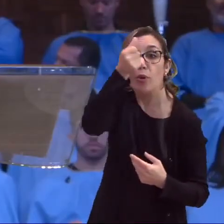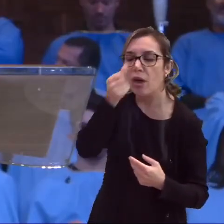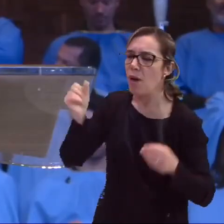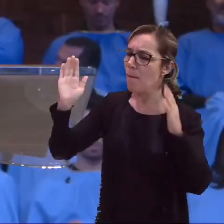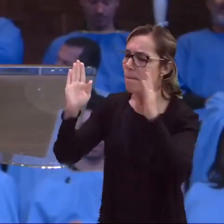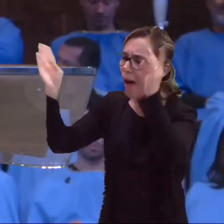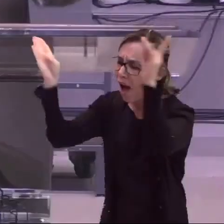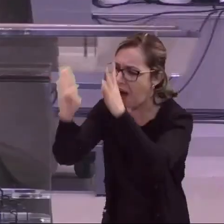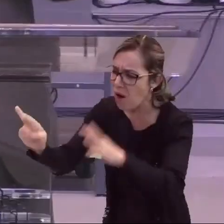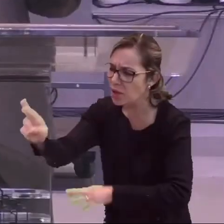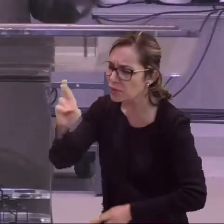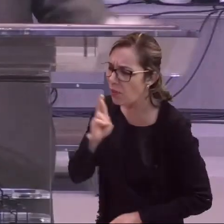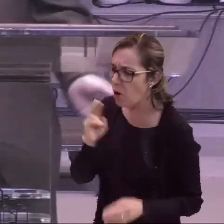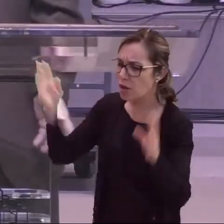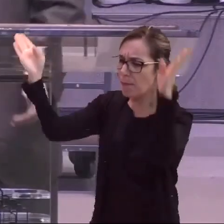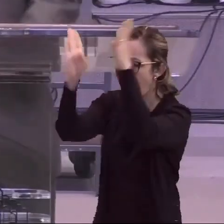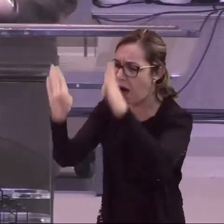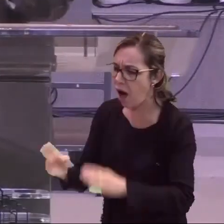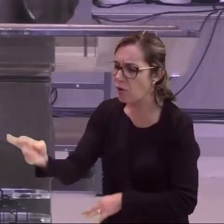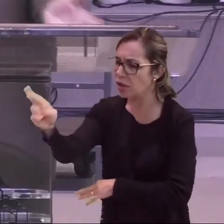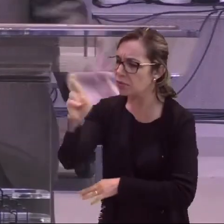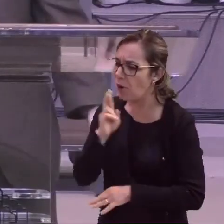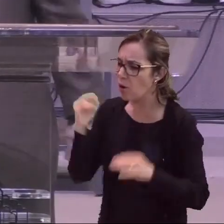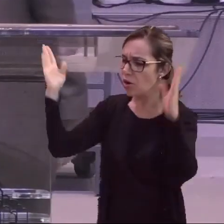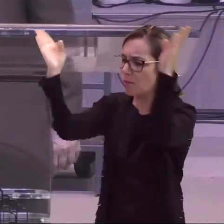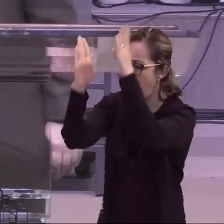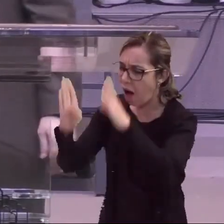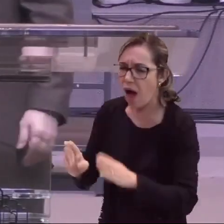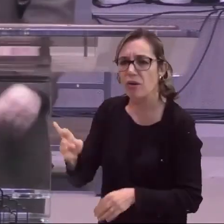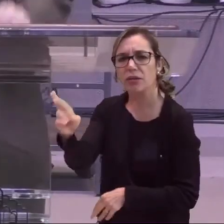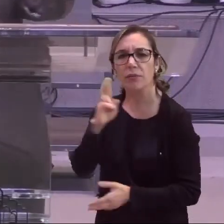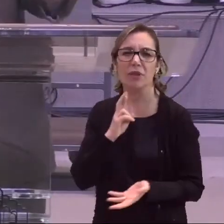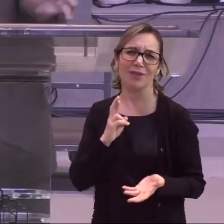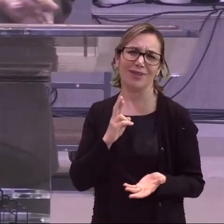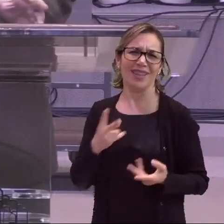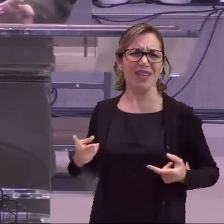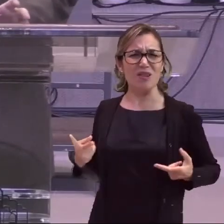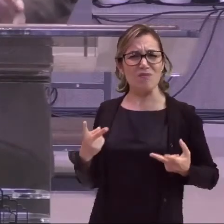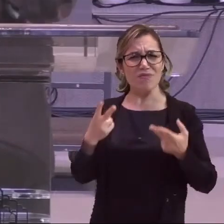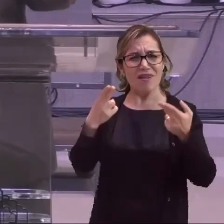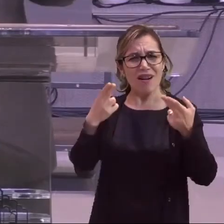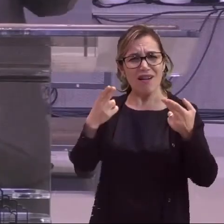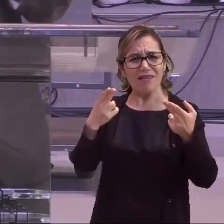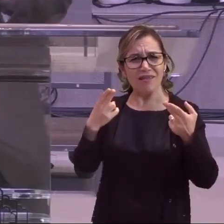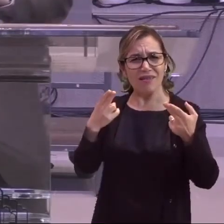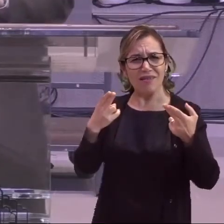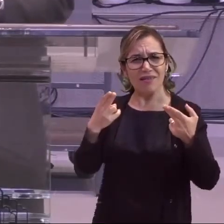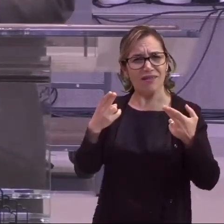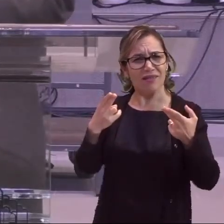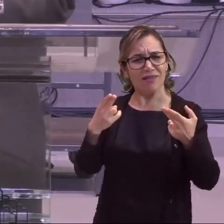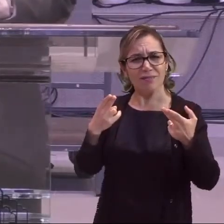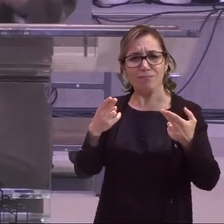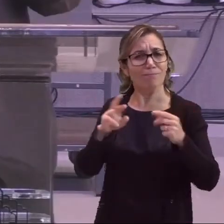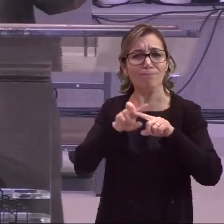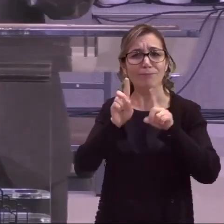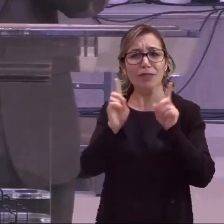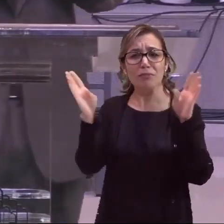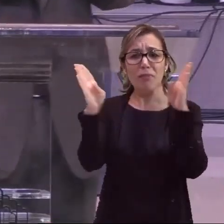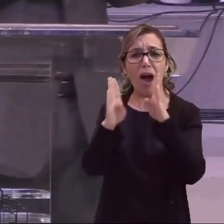nossas orações e ficaram dançando em volta do altar que haviam feito porém não houve resposta